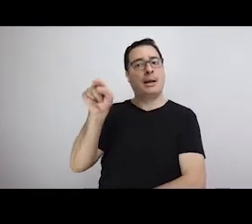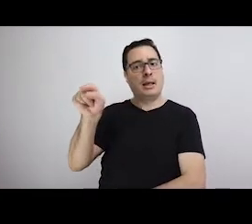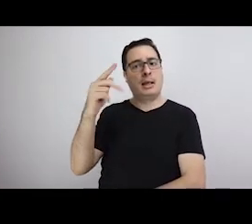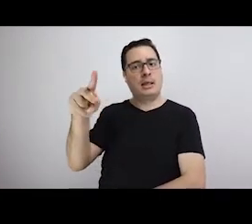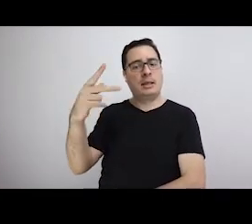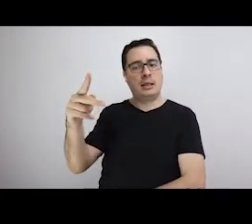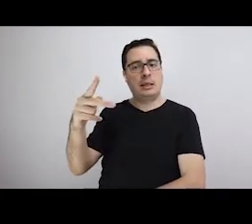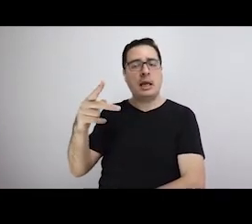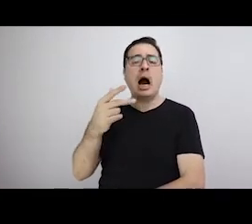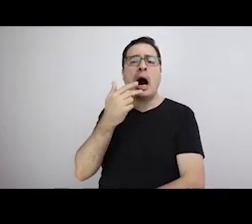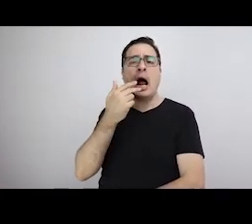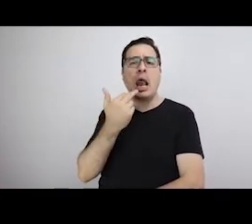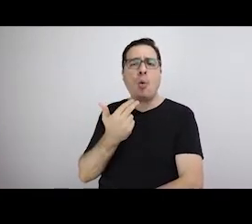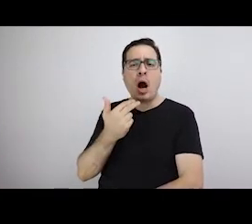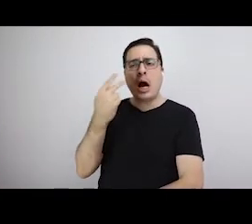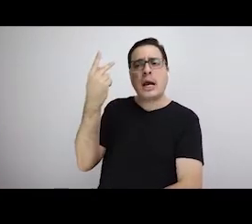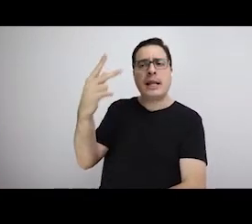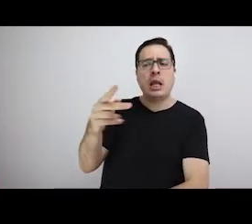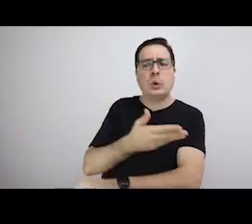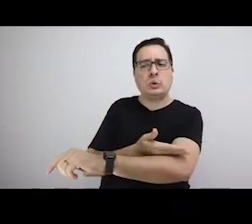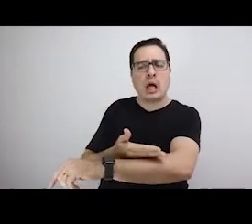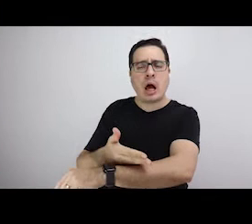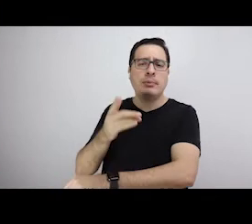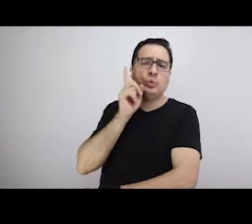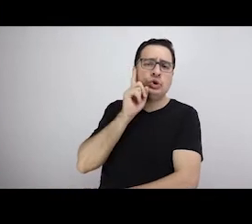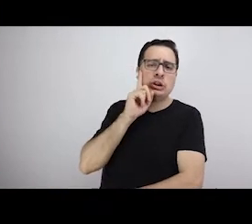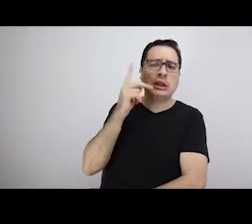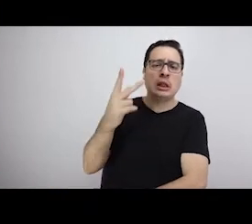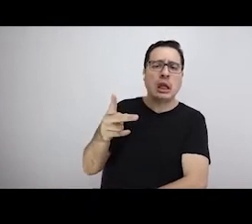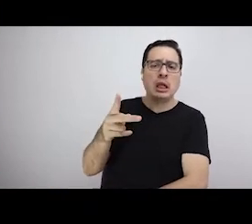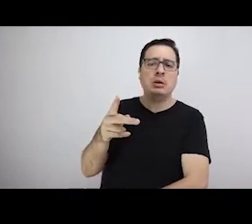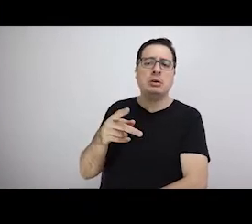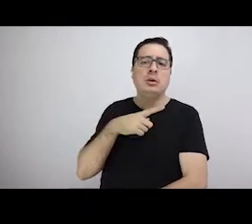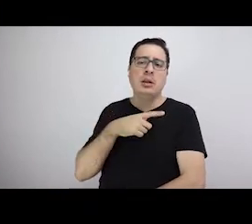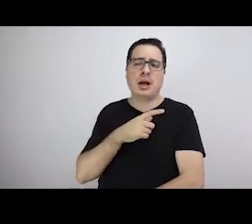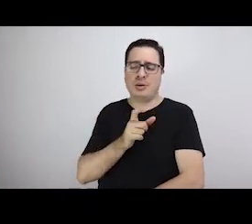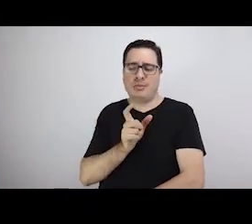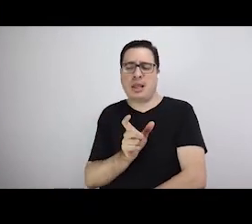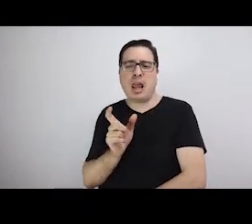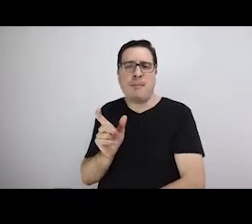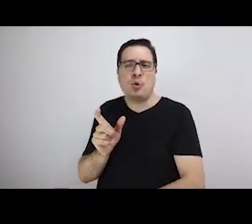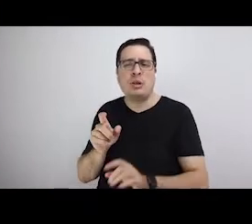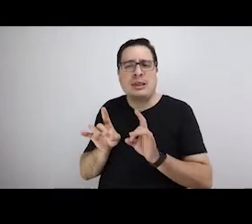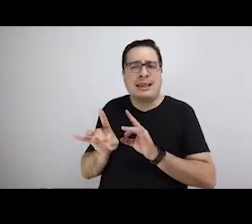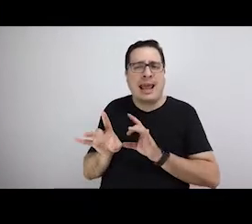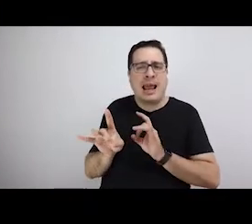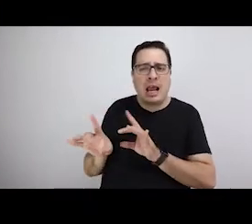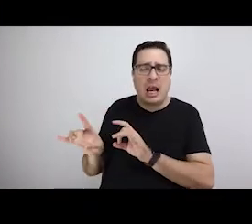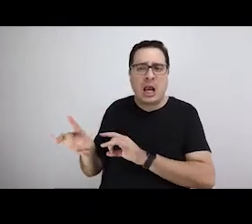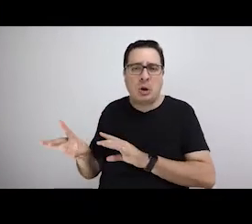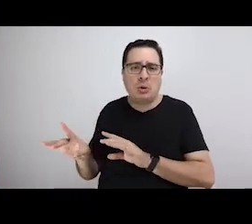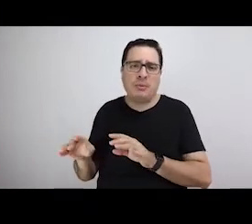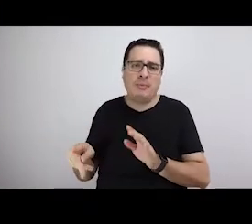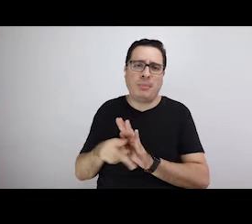a linguagem que o usuário está acostumado no dia a dia, não utilizar jargões técnicos, principalmente ali de construção,